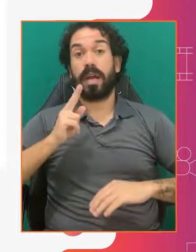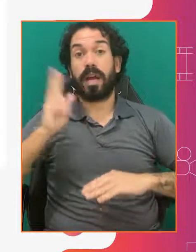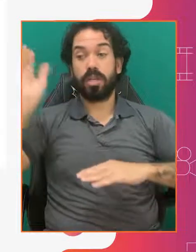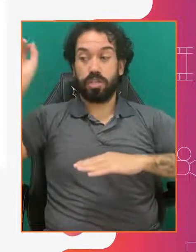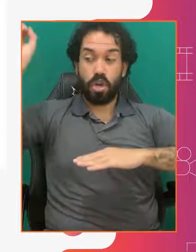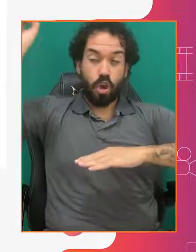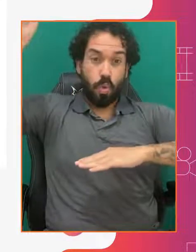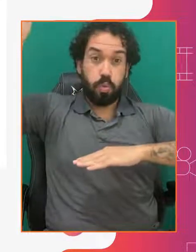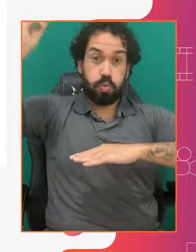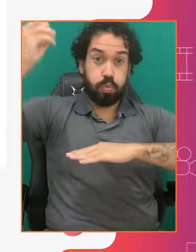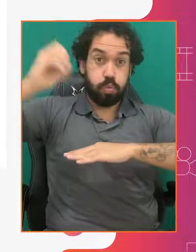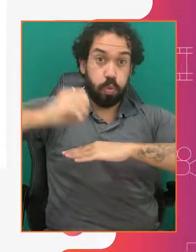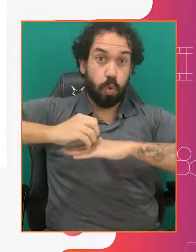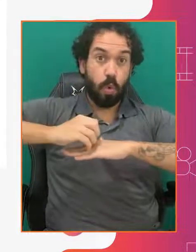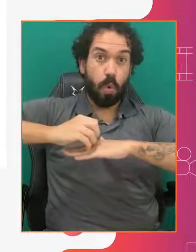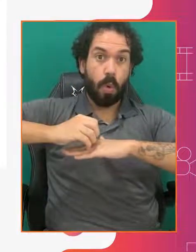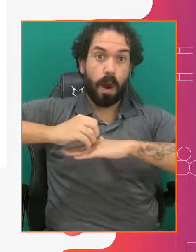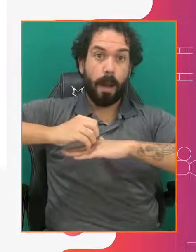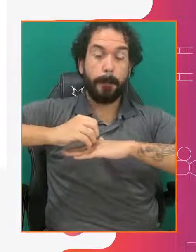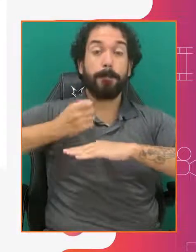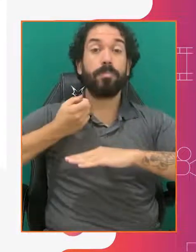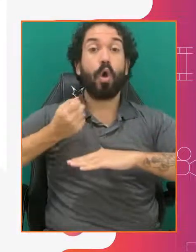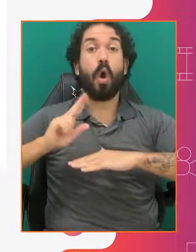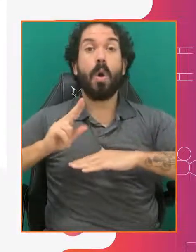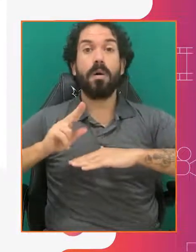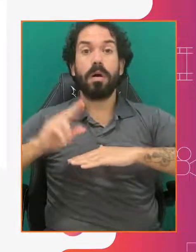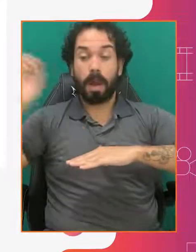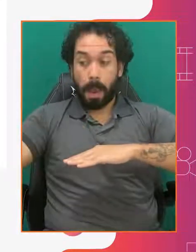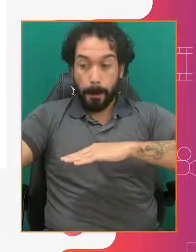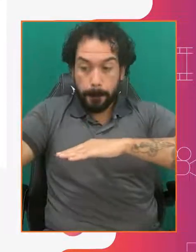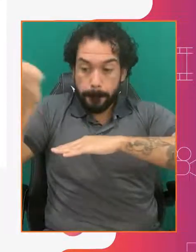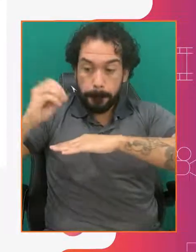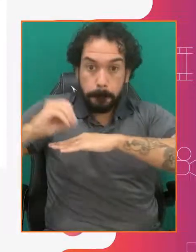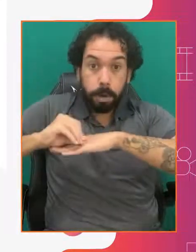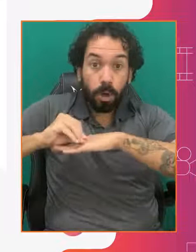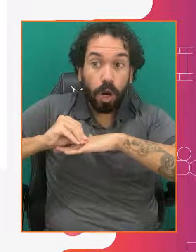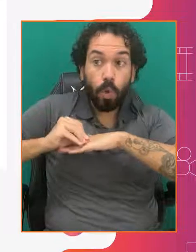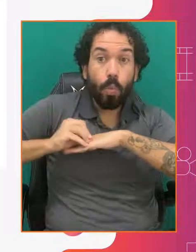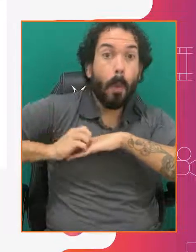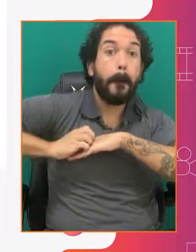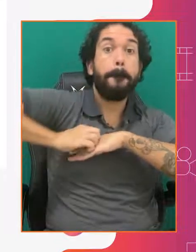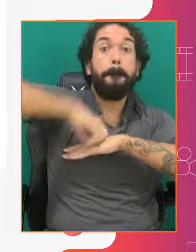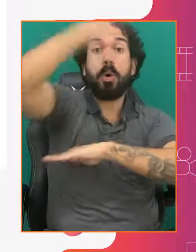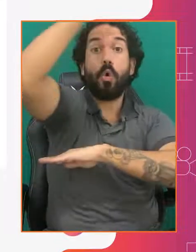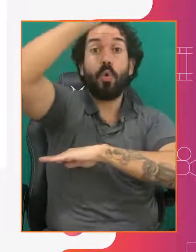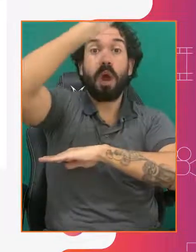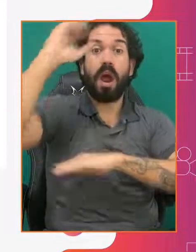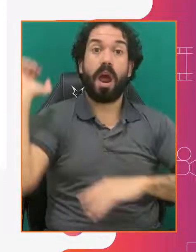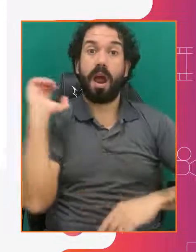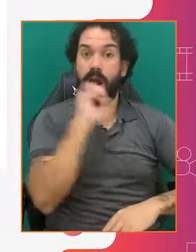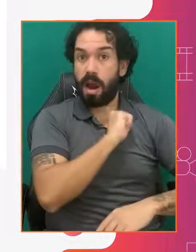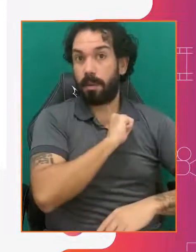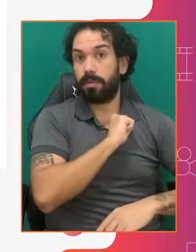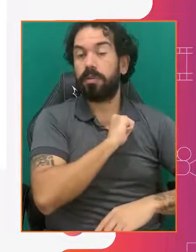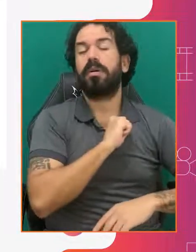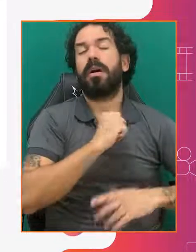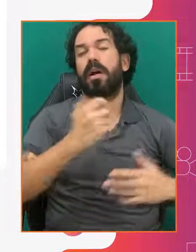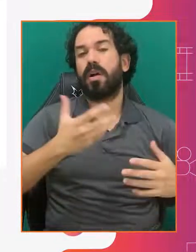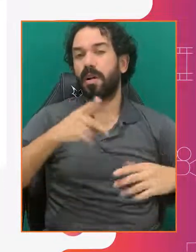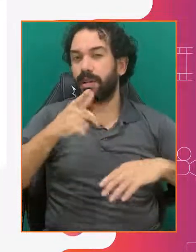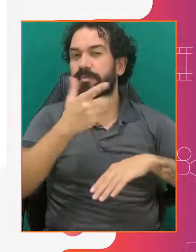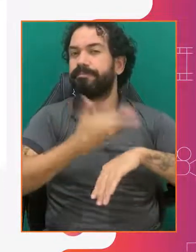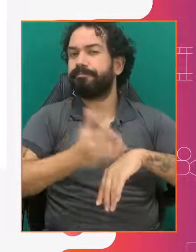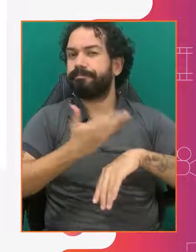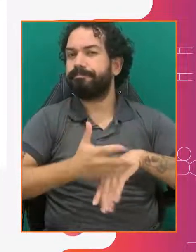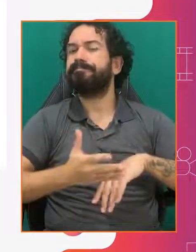para descer, ou ela vai pegar velocidade depois de bater no chão e vai subir. Nesse exercício,